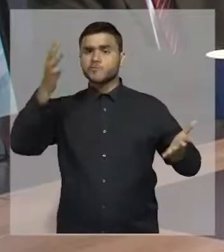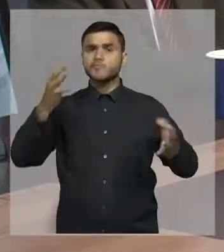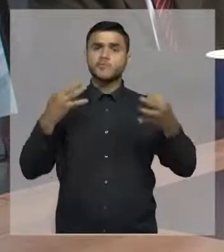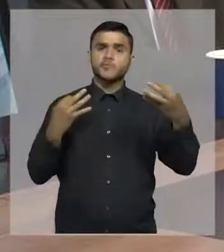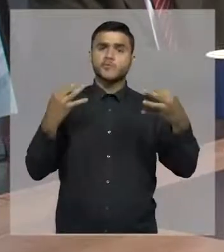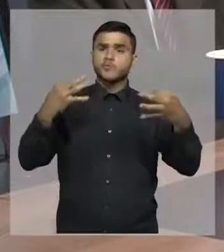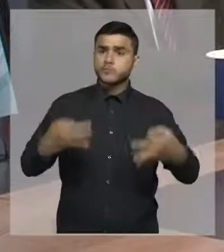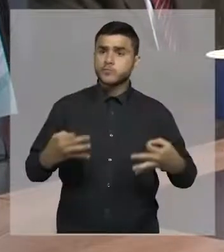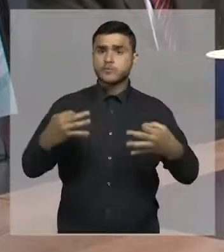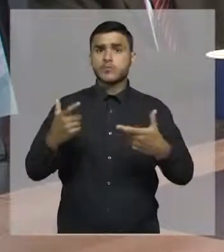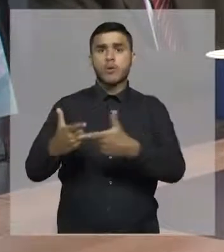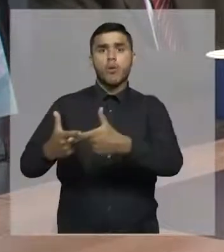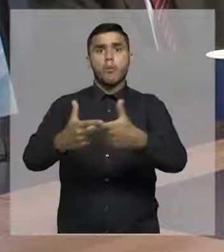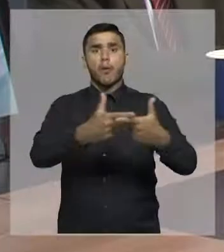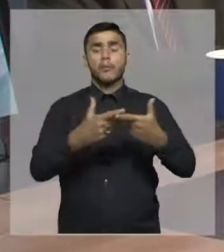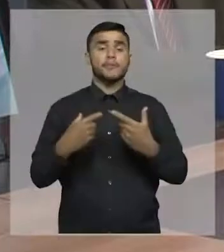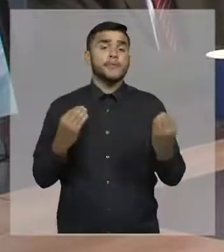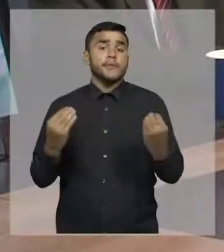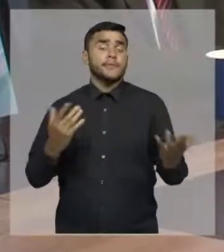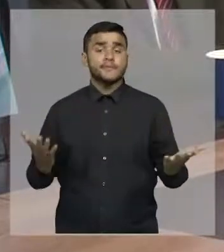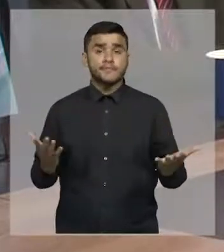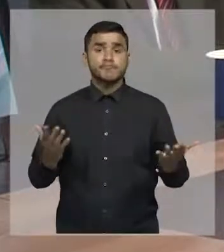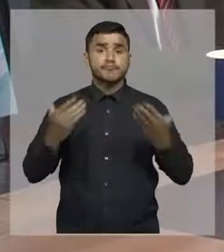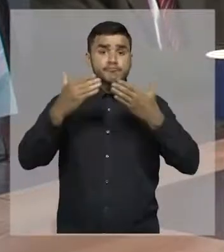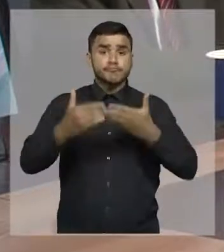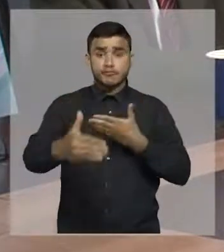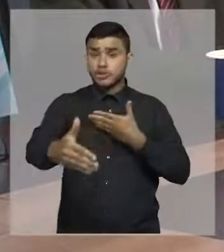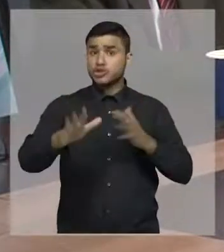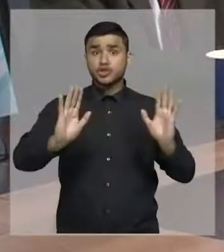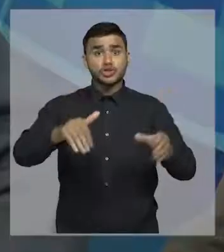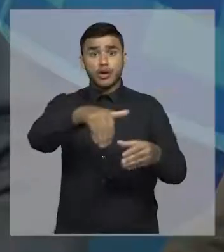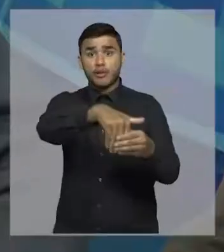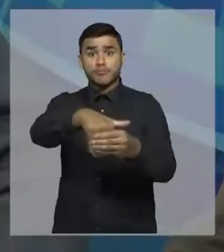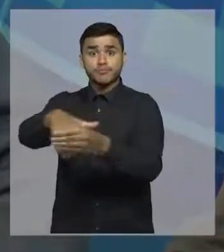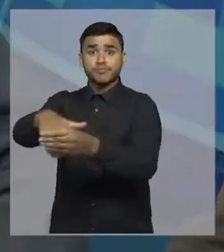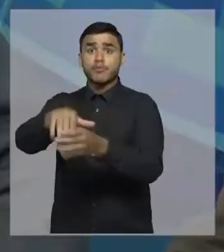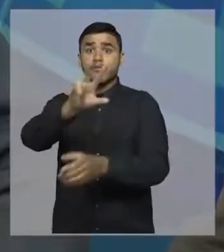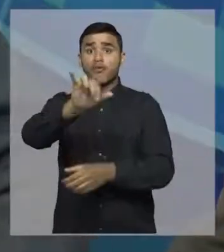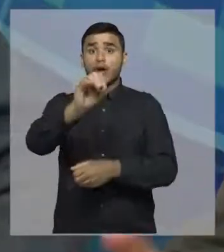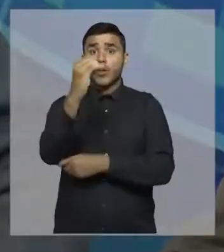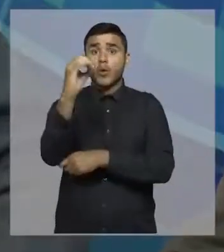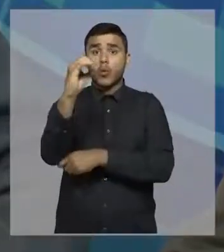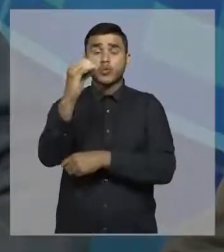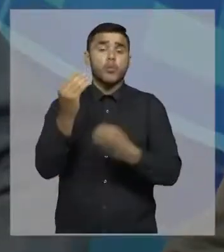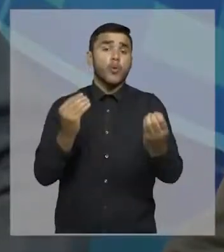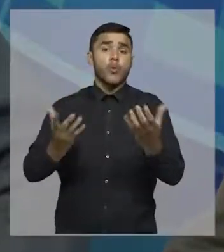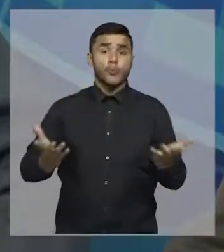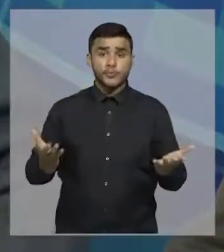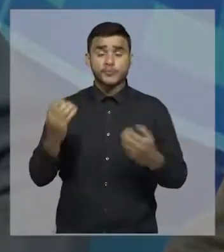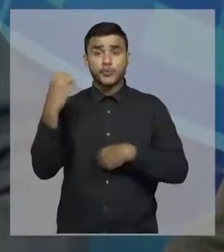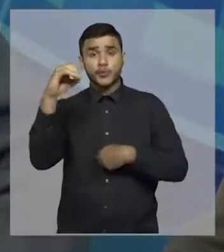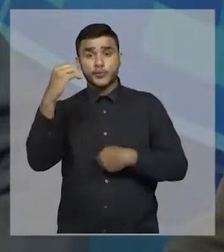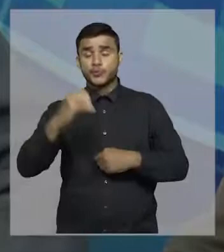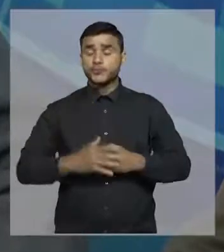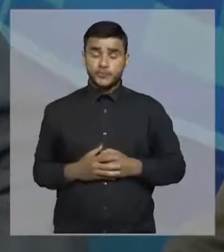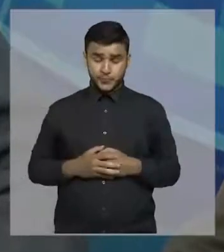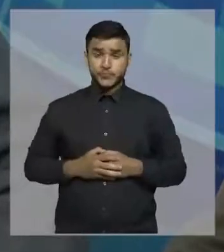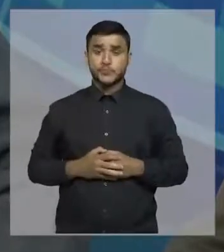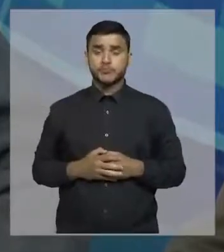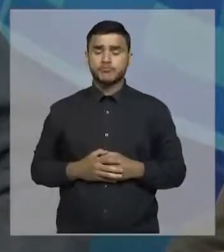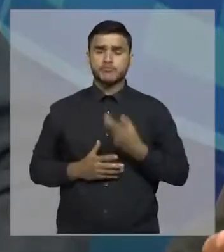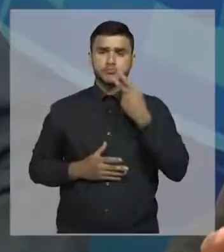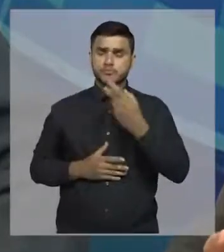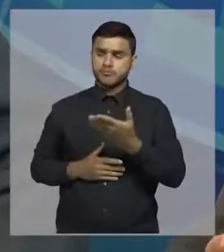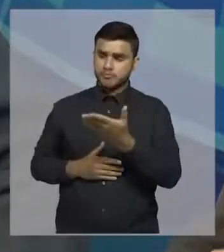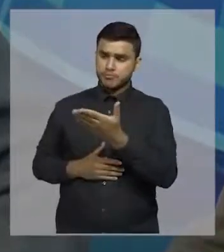problemas face às eleições que batem à porta. Bom, descrevendo a crise, país